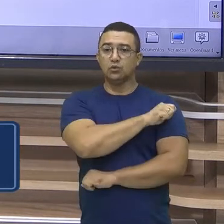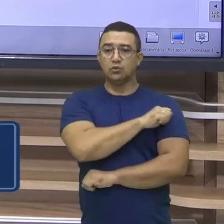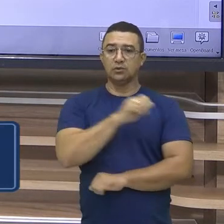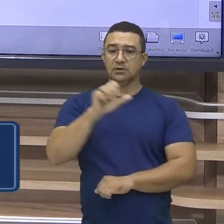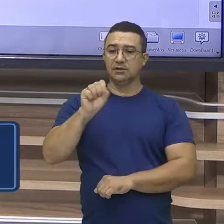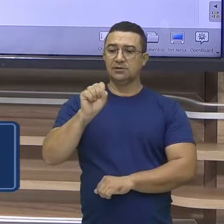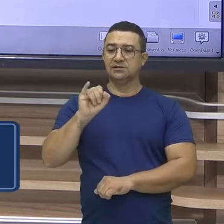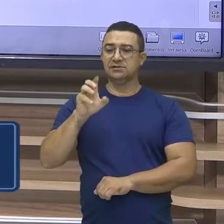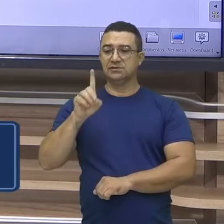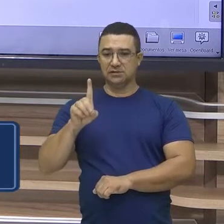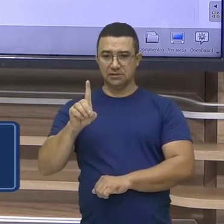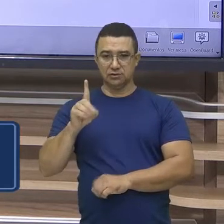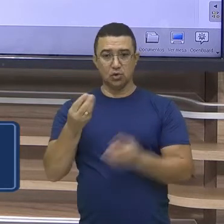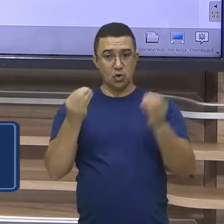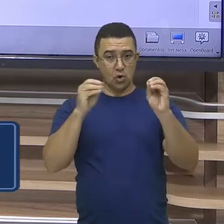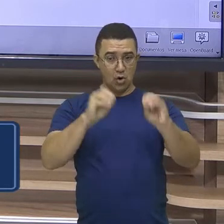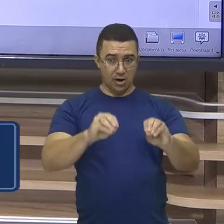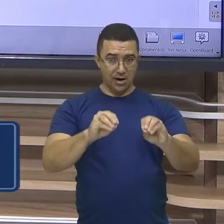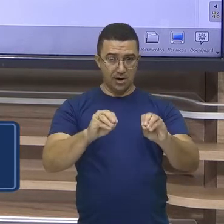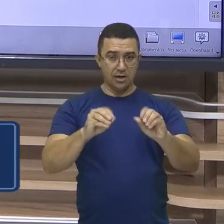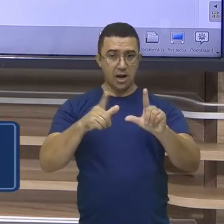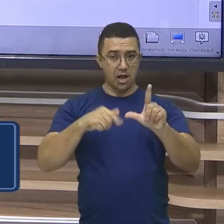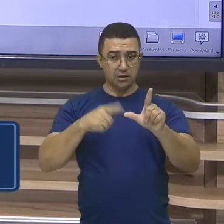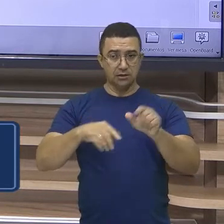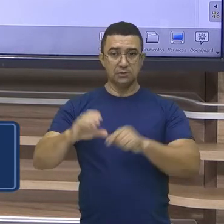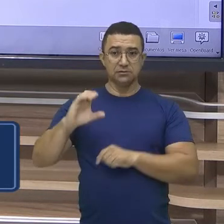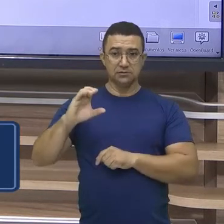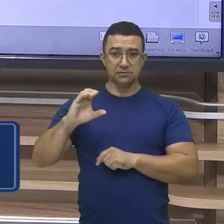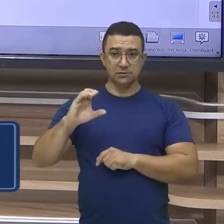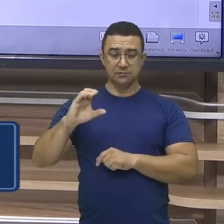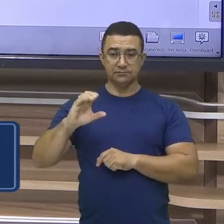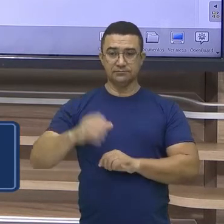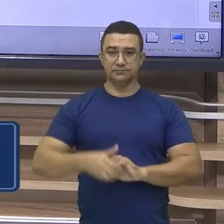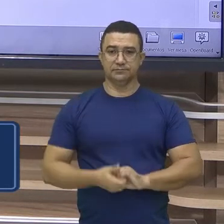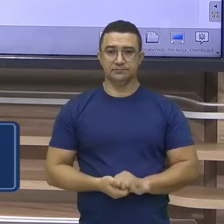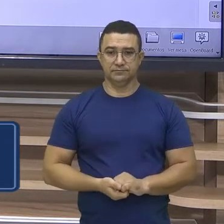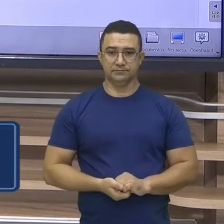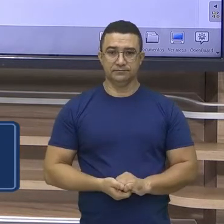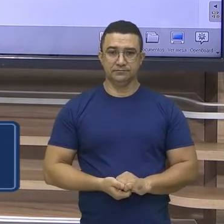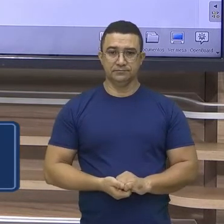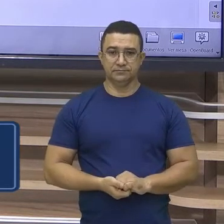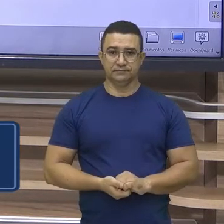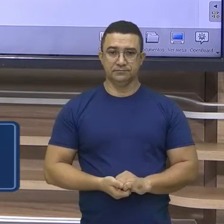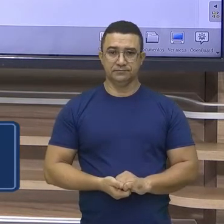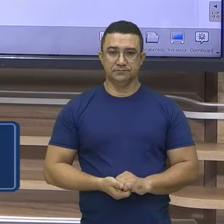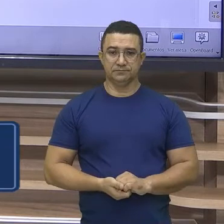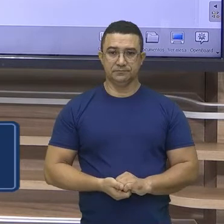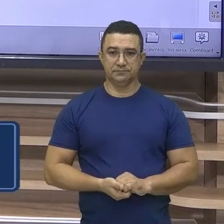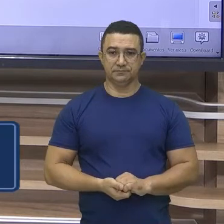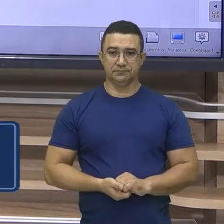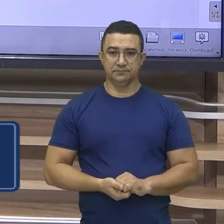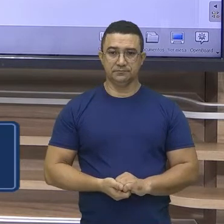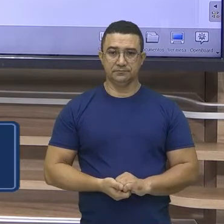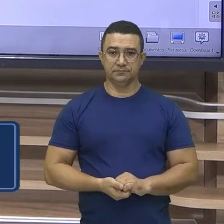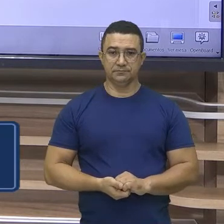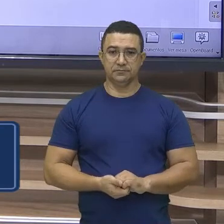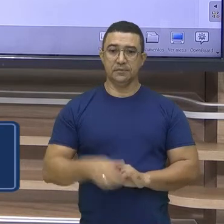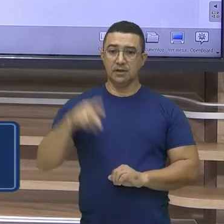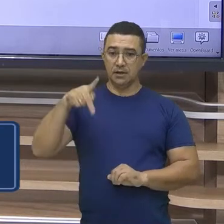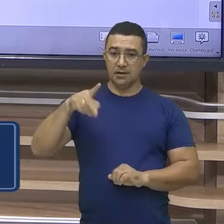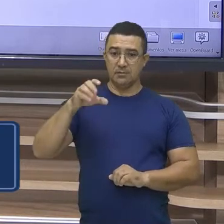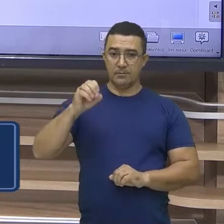C. Parabéns aí o Cid, colocando aí, também participando bastante aqui ativamente, tá? Colocando letra C. Agora sim, nossa